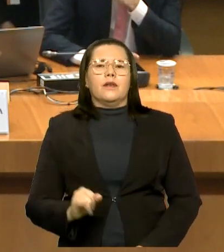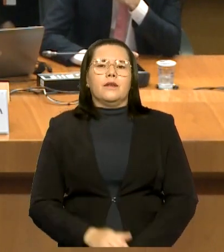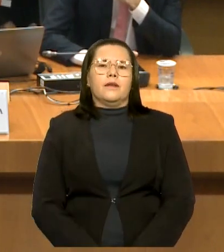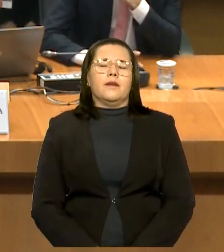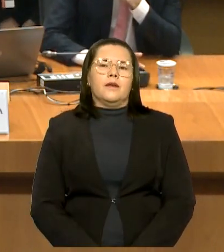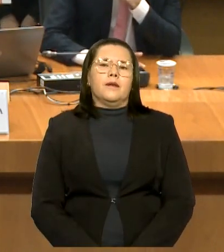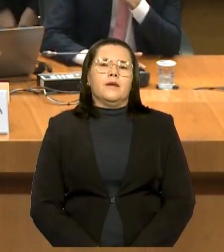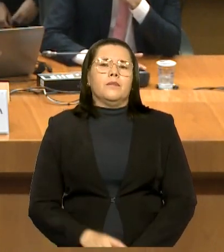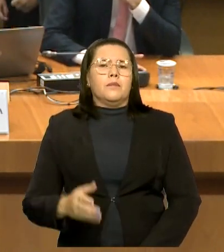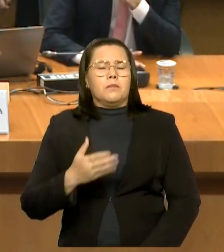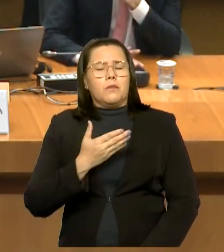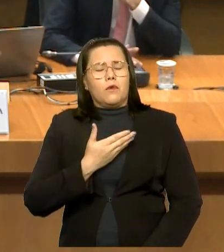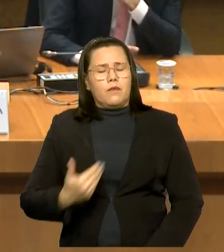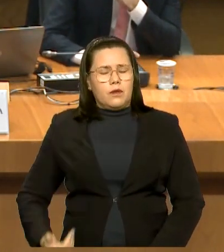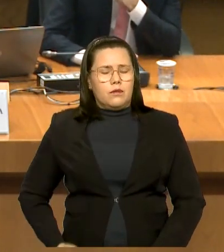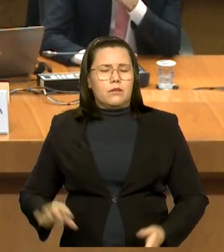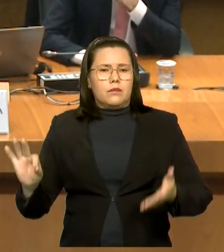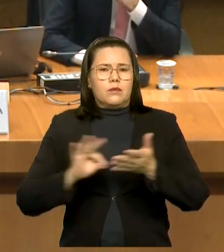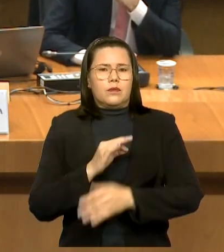Parecer número